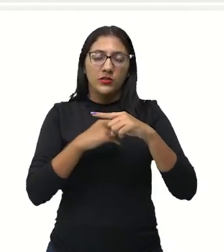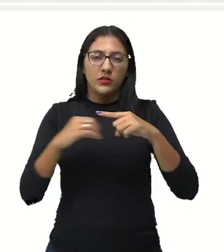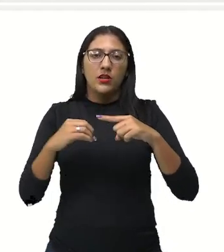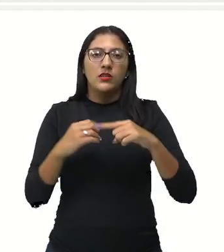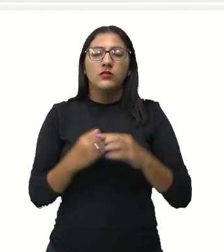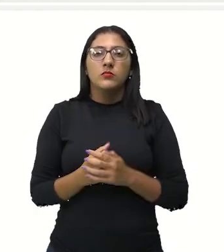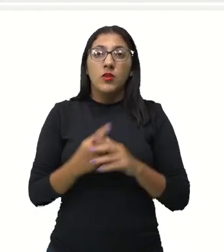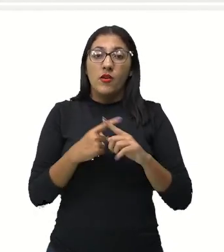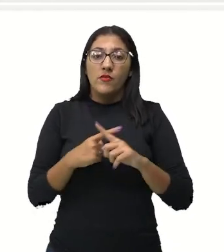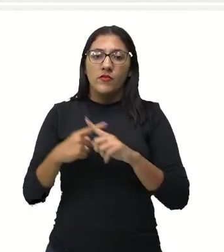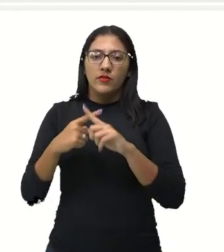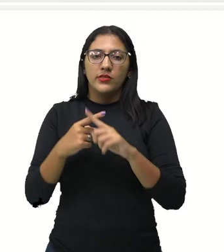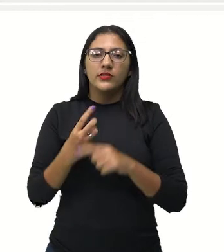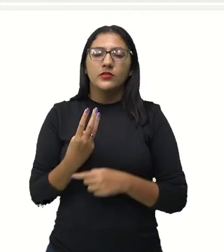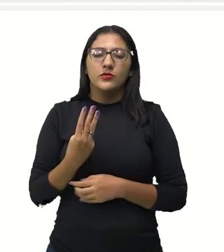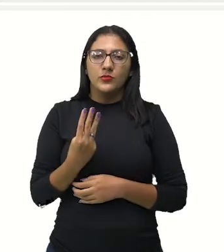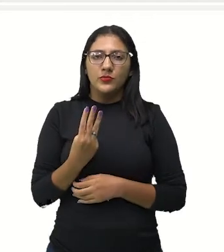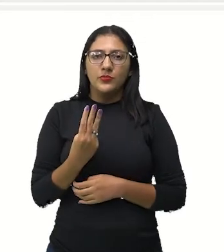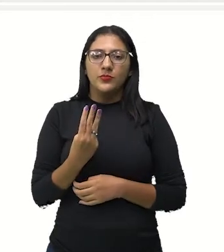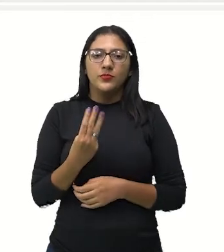vezes 3.